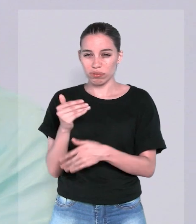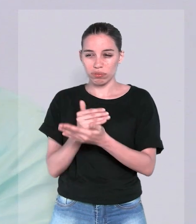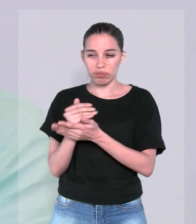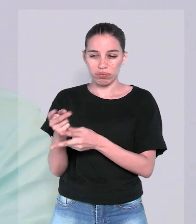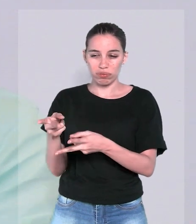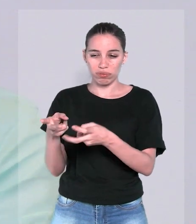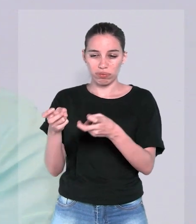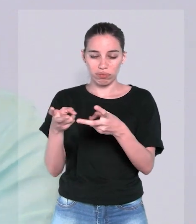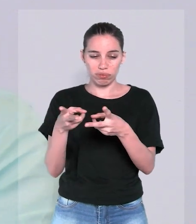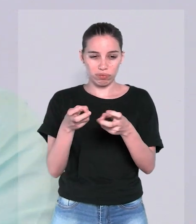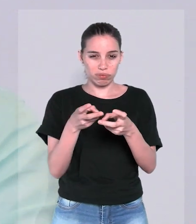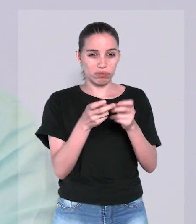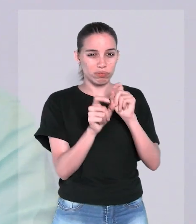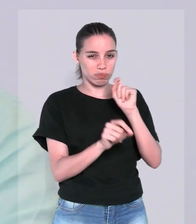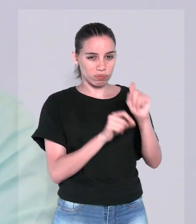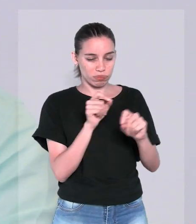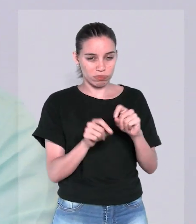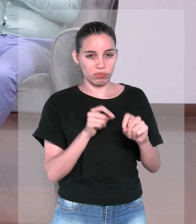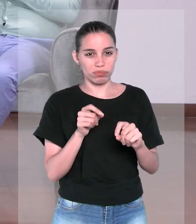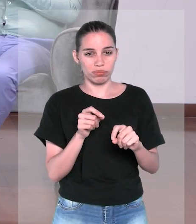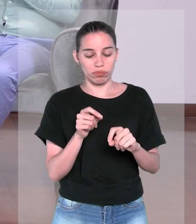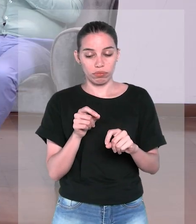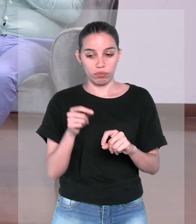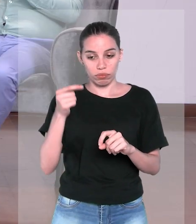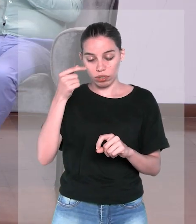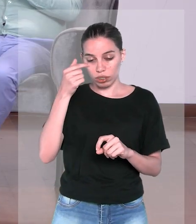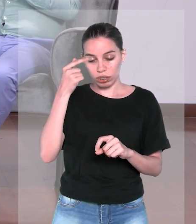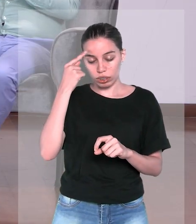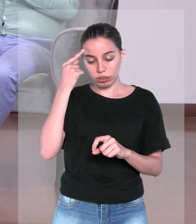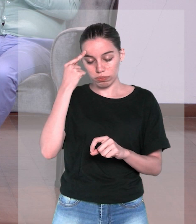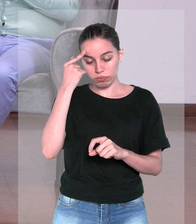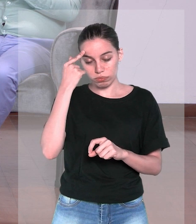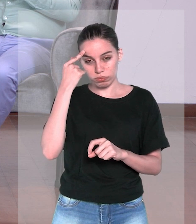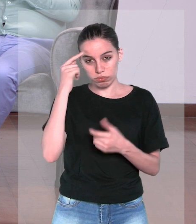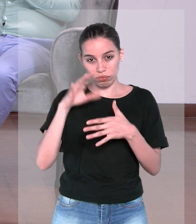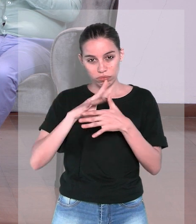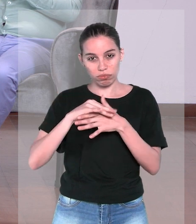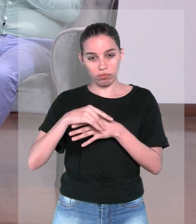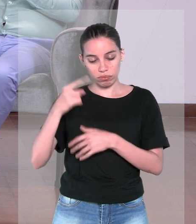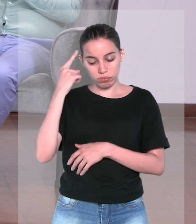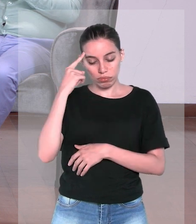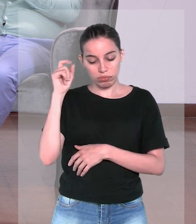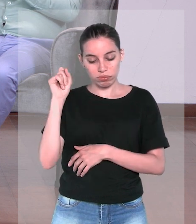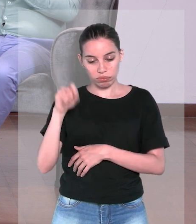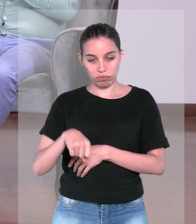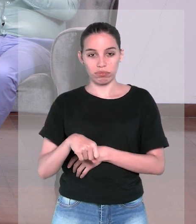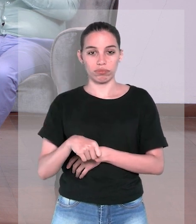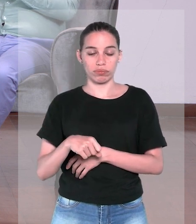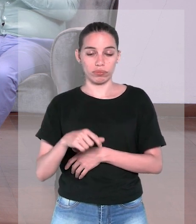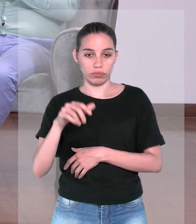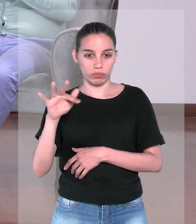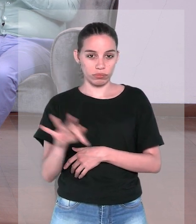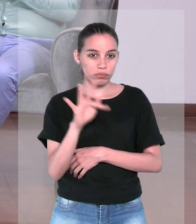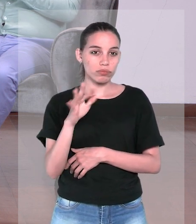e apresente isso nos primeiros períodos das universidades. Você vai observar que a geração do quarto, ela não está só